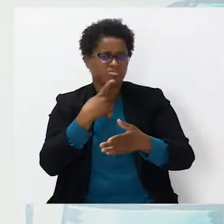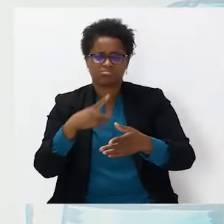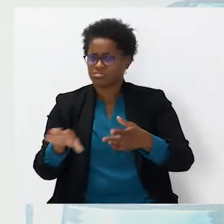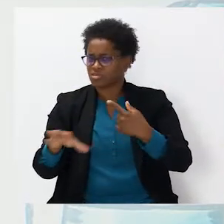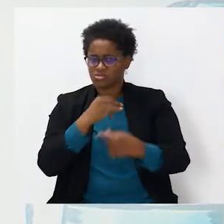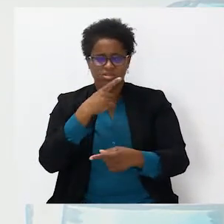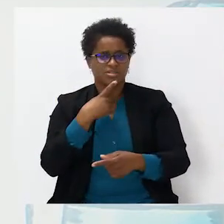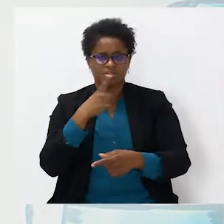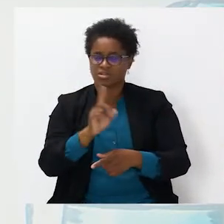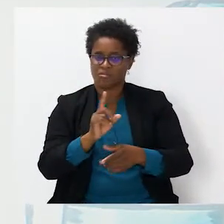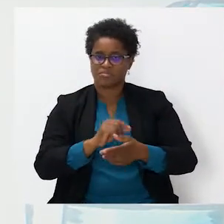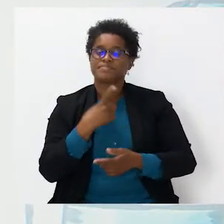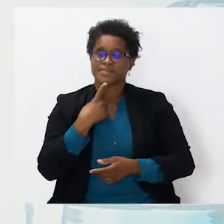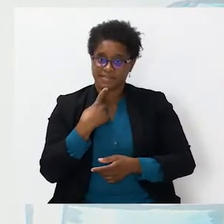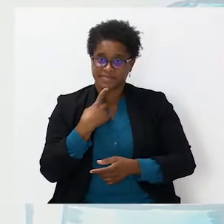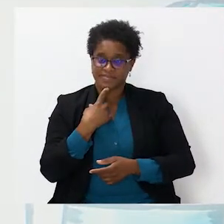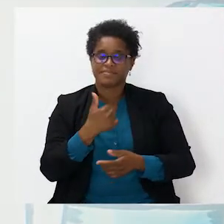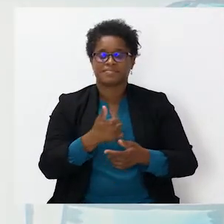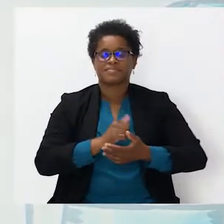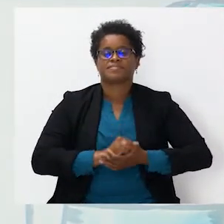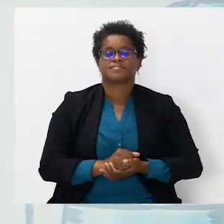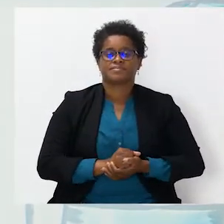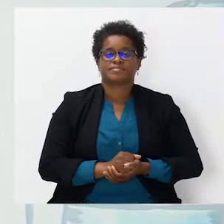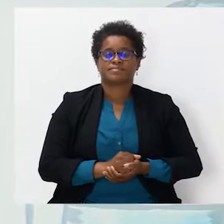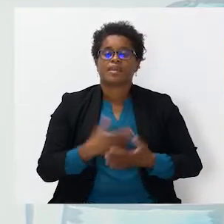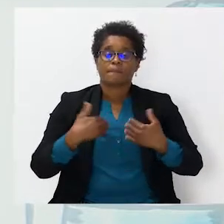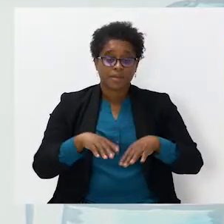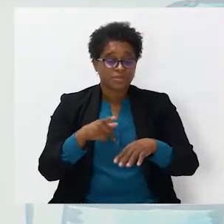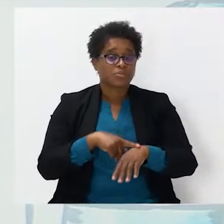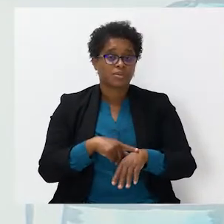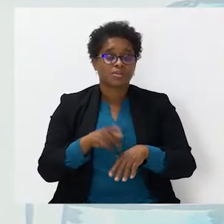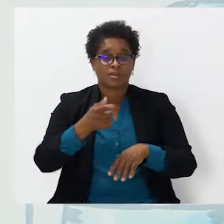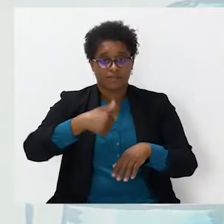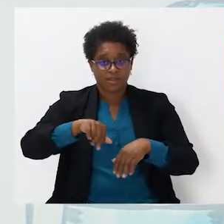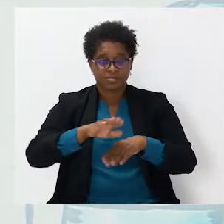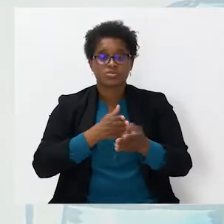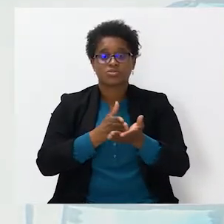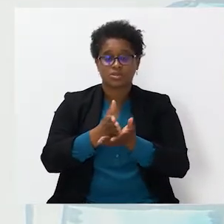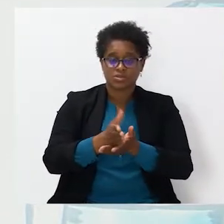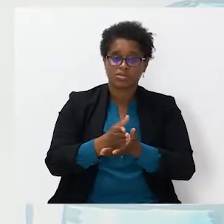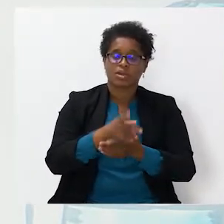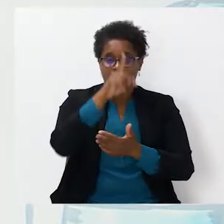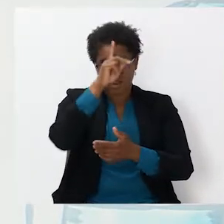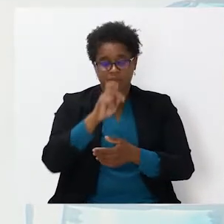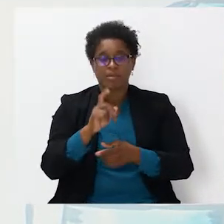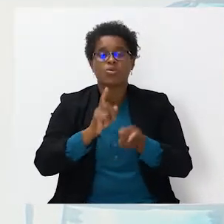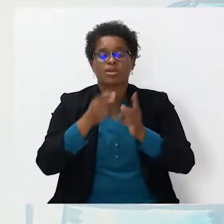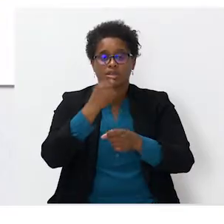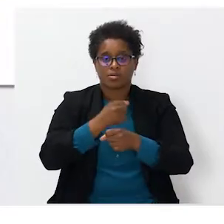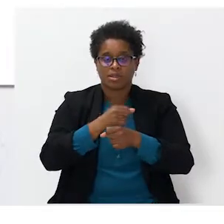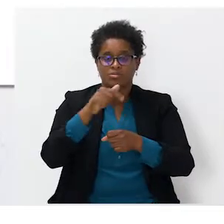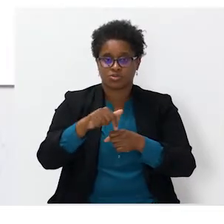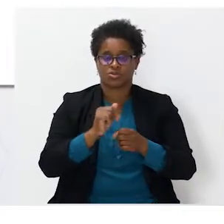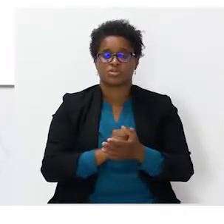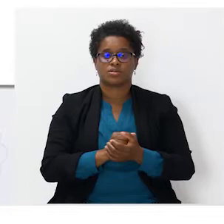entender, certo? Bem, neste momento, vamos continuar a recordar o que nós já estudamos